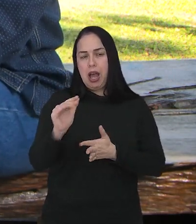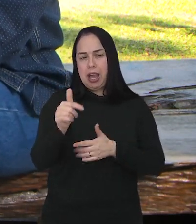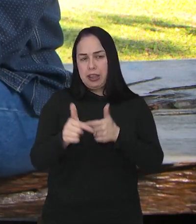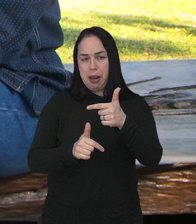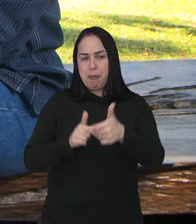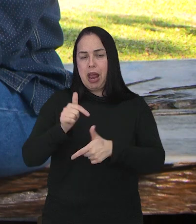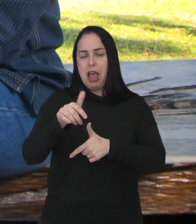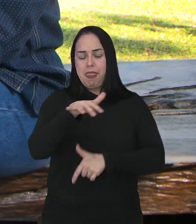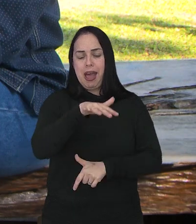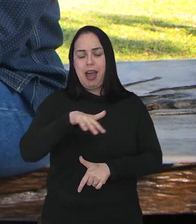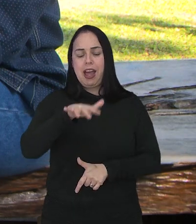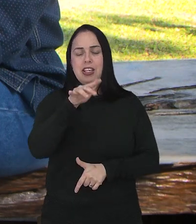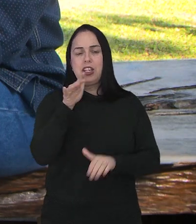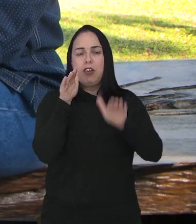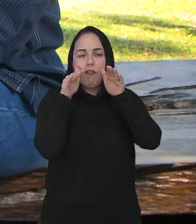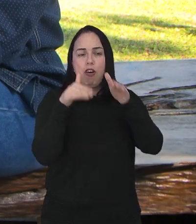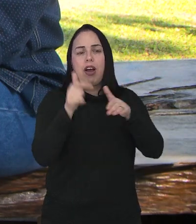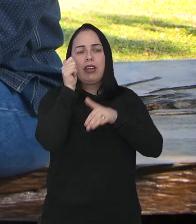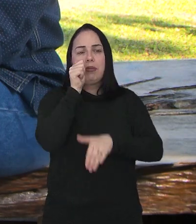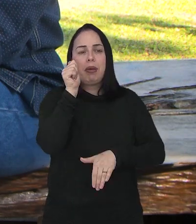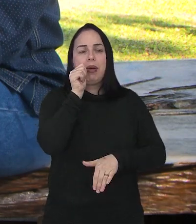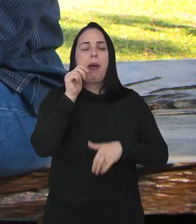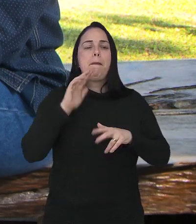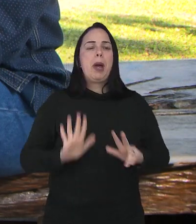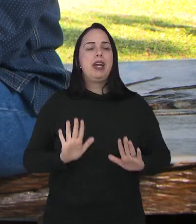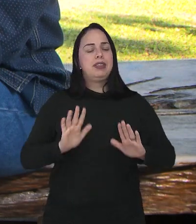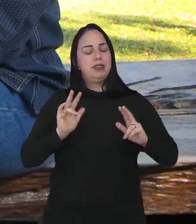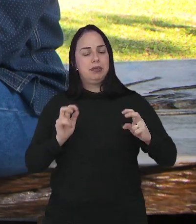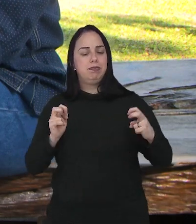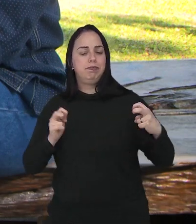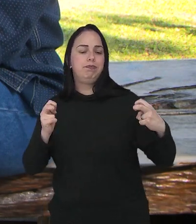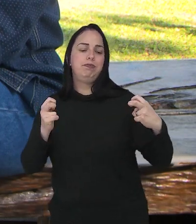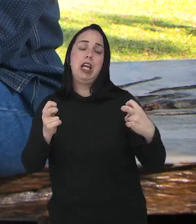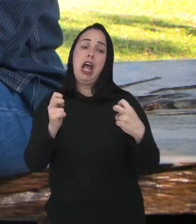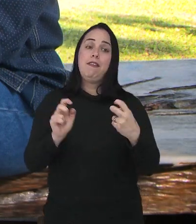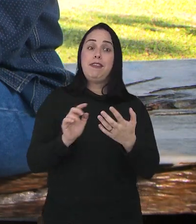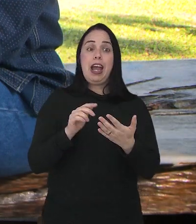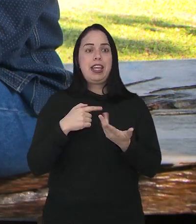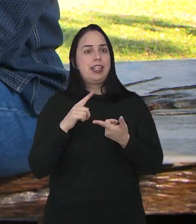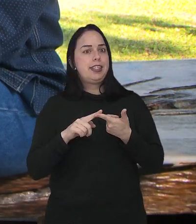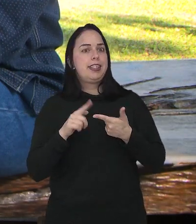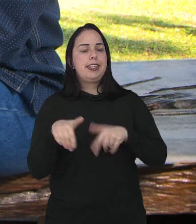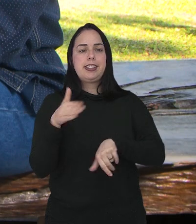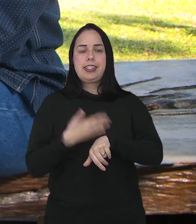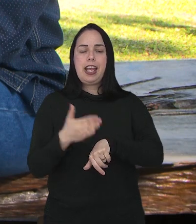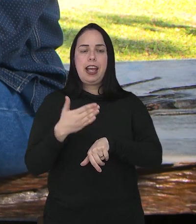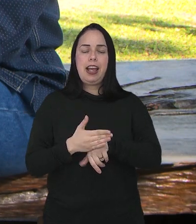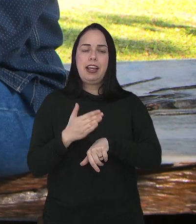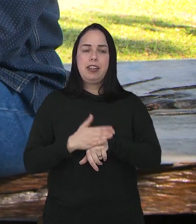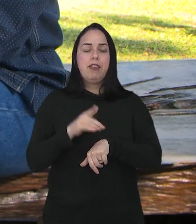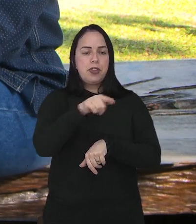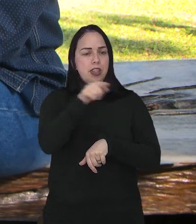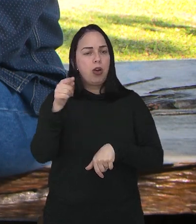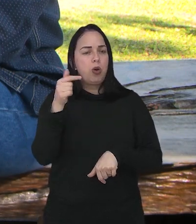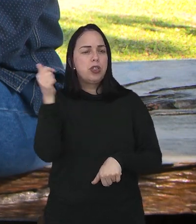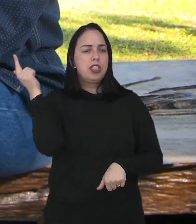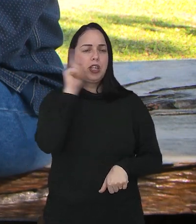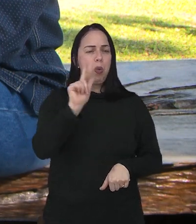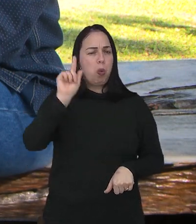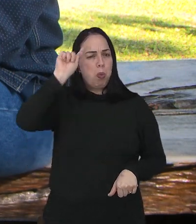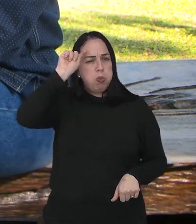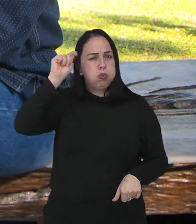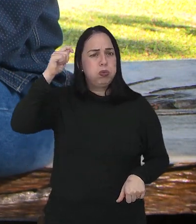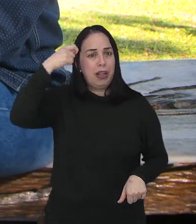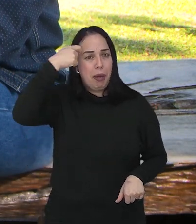do feminino, nas suas rodas de conversa, quando você vai ensaiar alguma coisa, mudou uma chavinha? A luta feminina